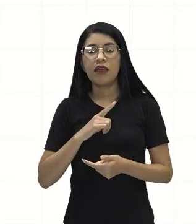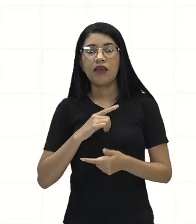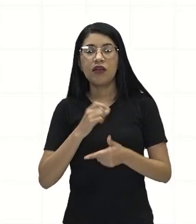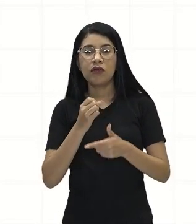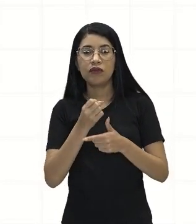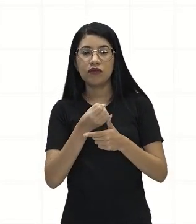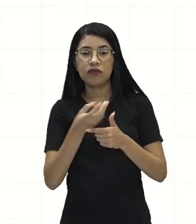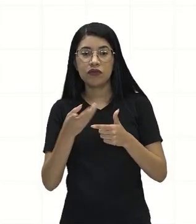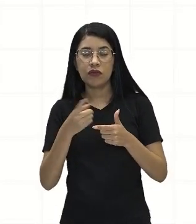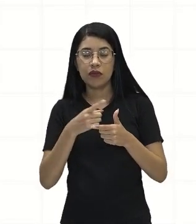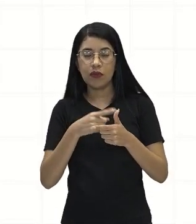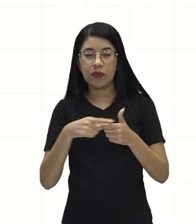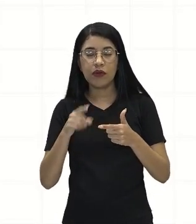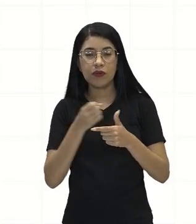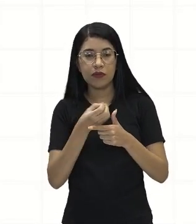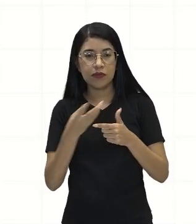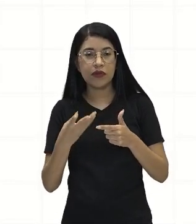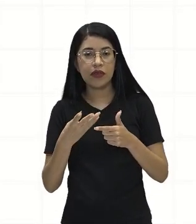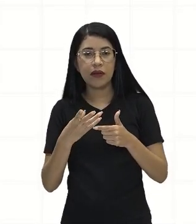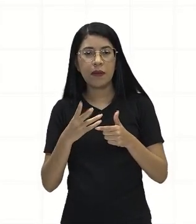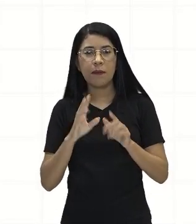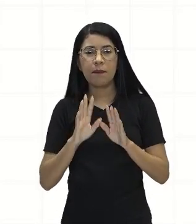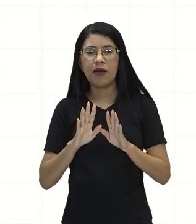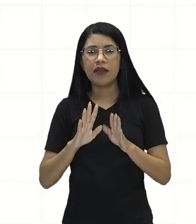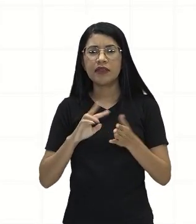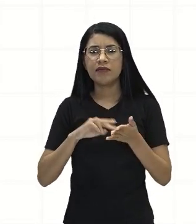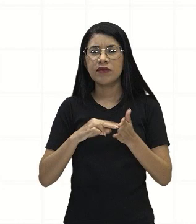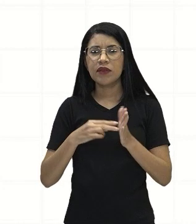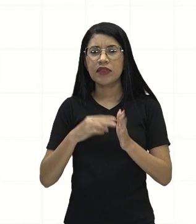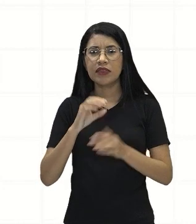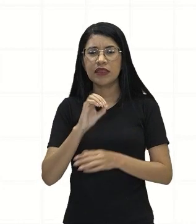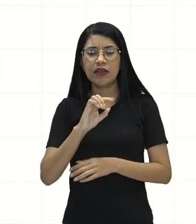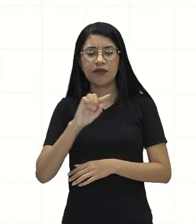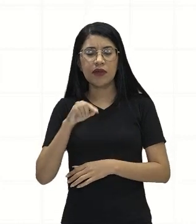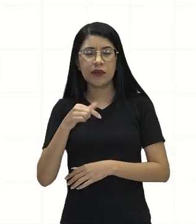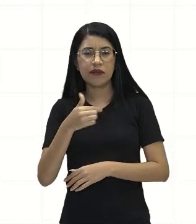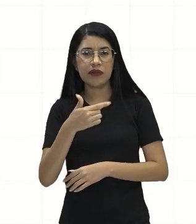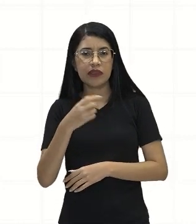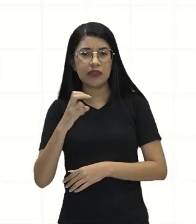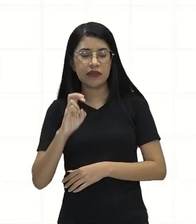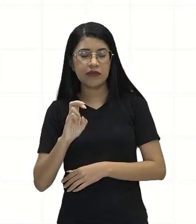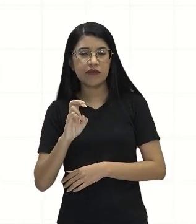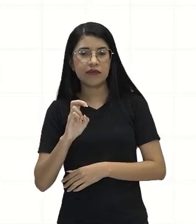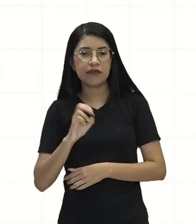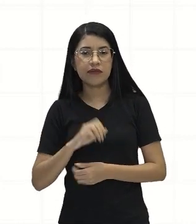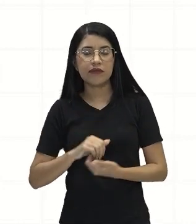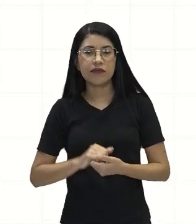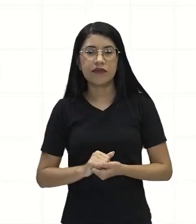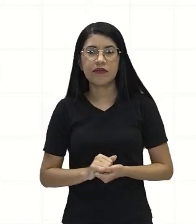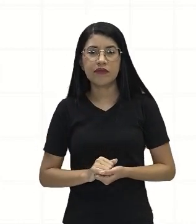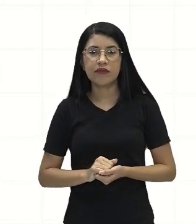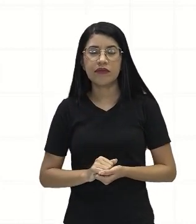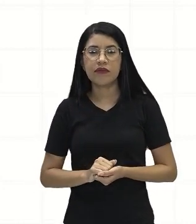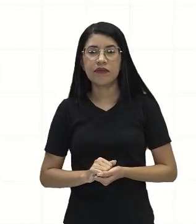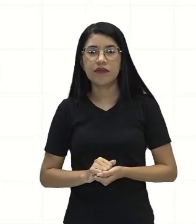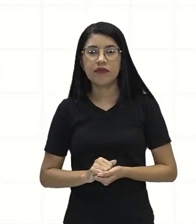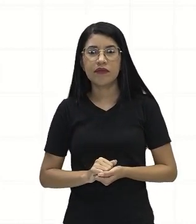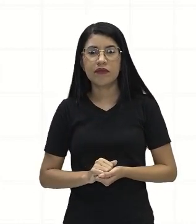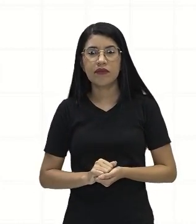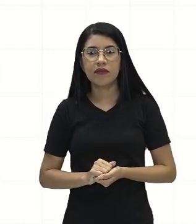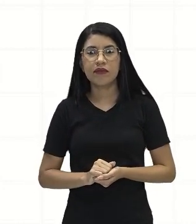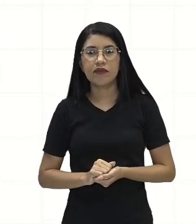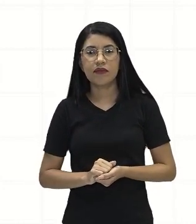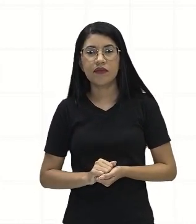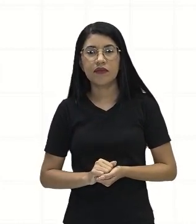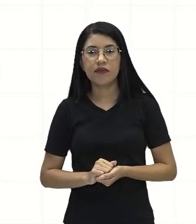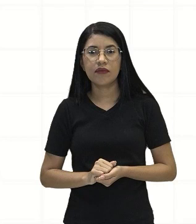observe, o que é 25 centésimos? Quando você faz a leitura, 25 centésimos é a mesma coisa